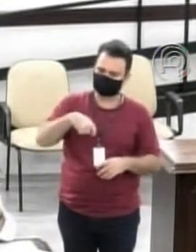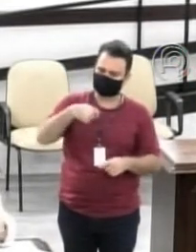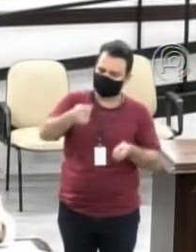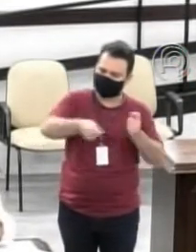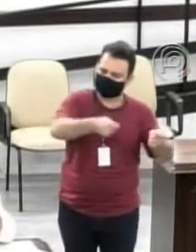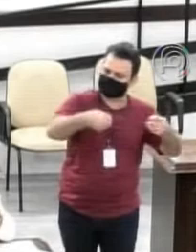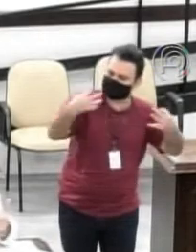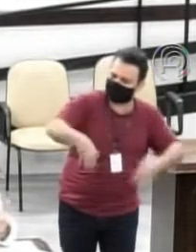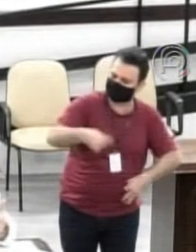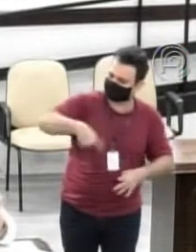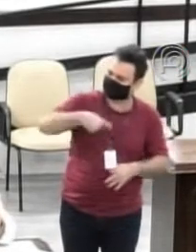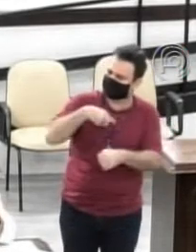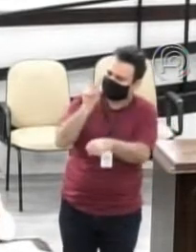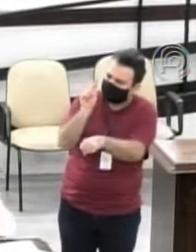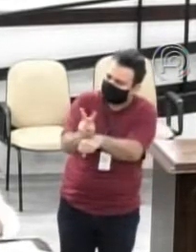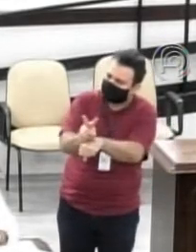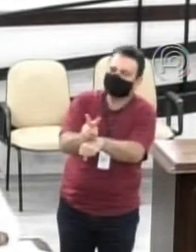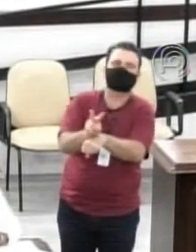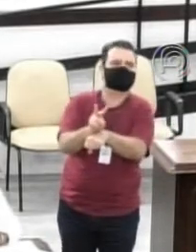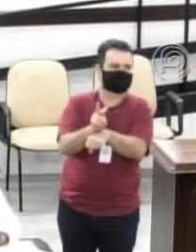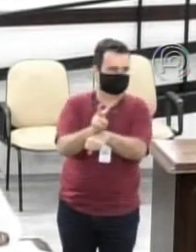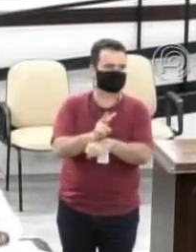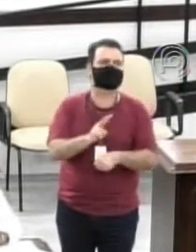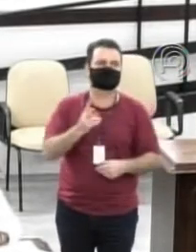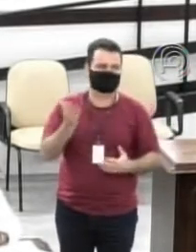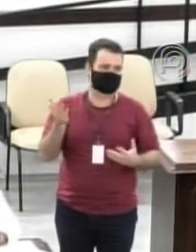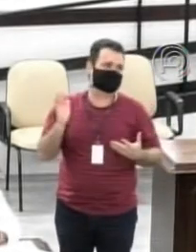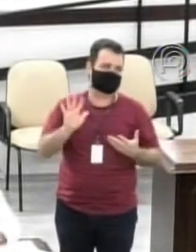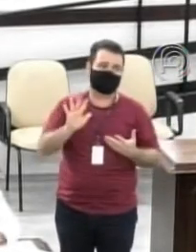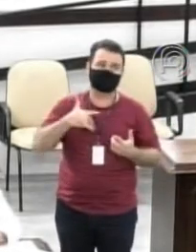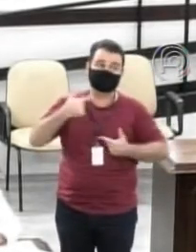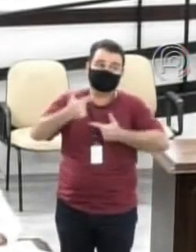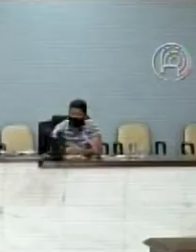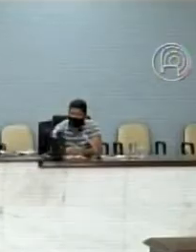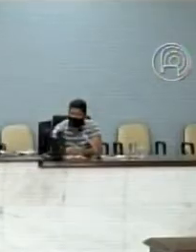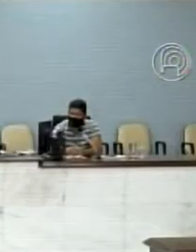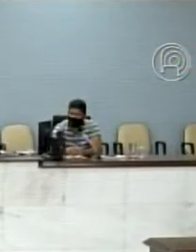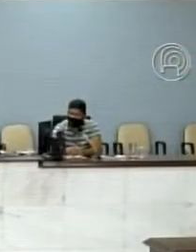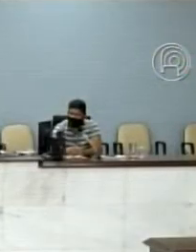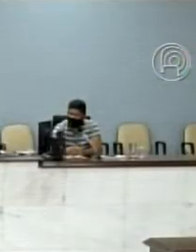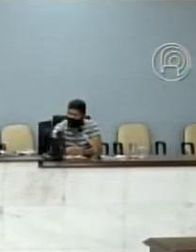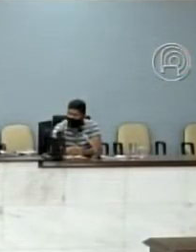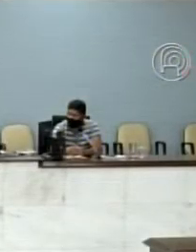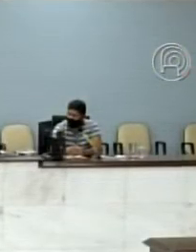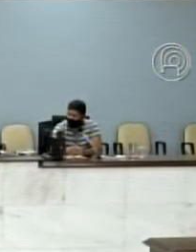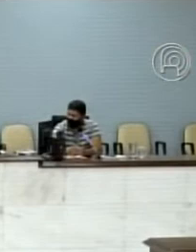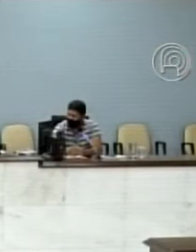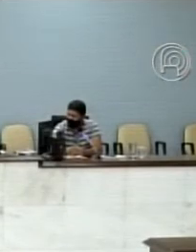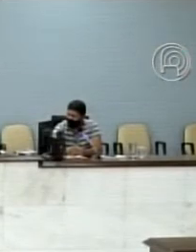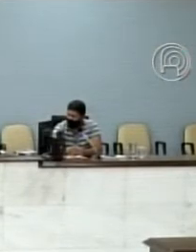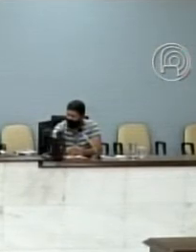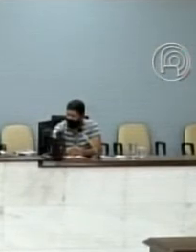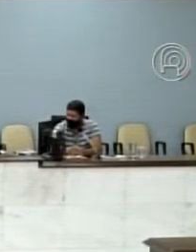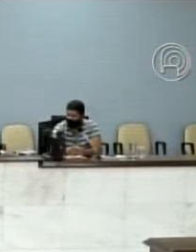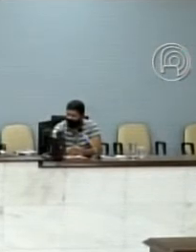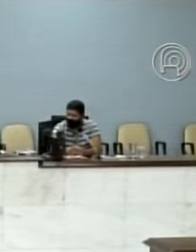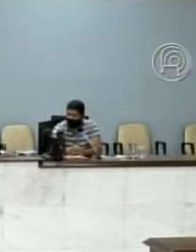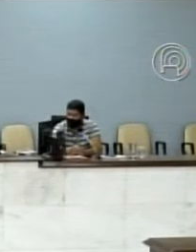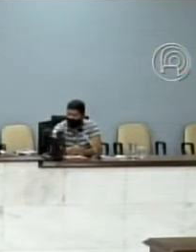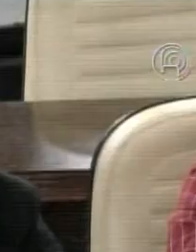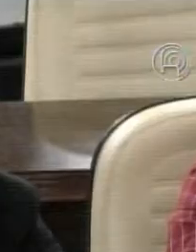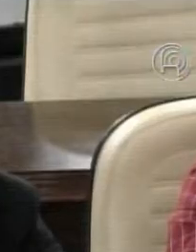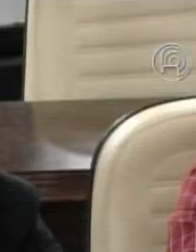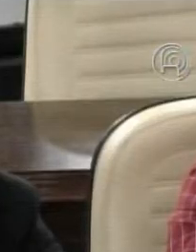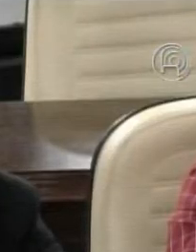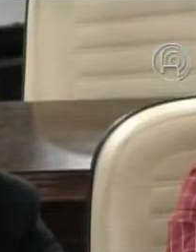36 e teriam que cumprir 6 horas diárias em 6 dias por semana. Na reunião seguinte, a de número 12, foram